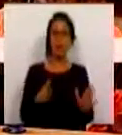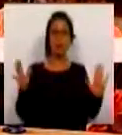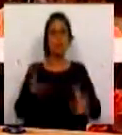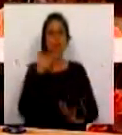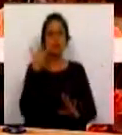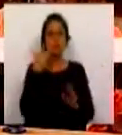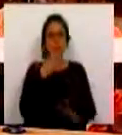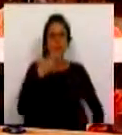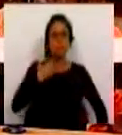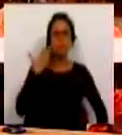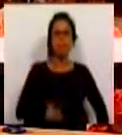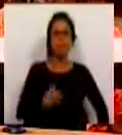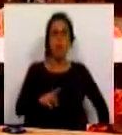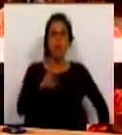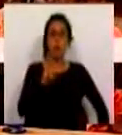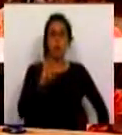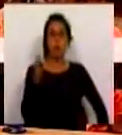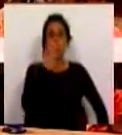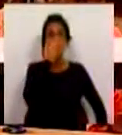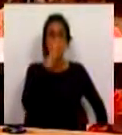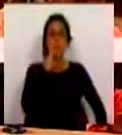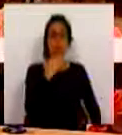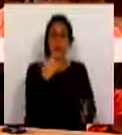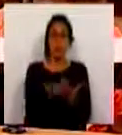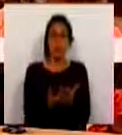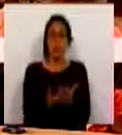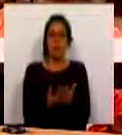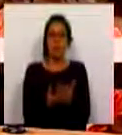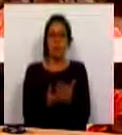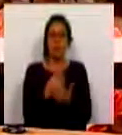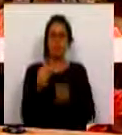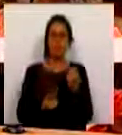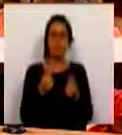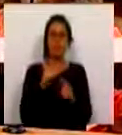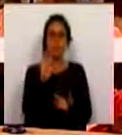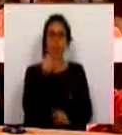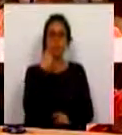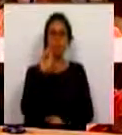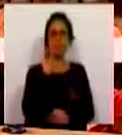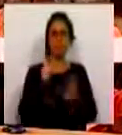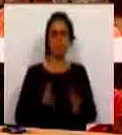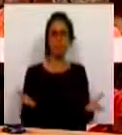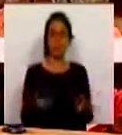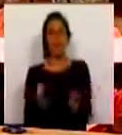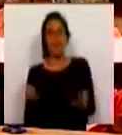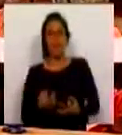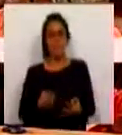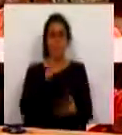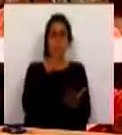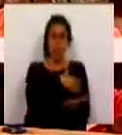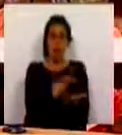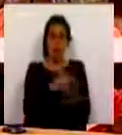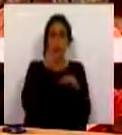excessiva transigência com a Rússia pode suscitar e suscita alguns reparos. Não obstante o que se disse até